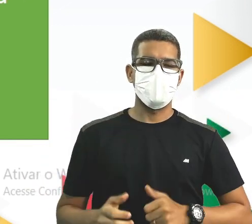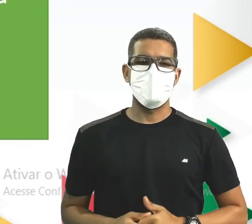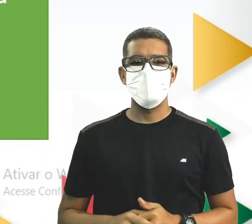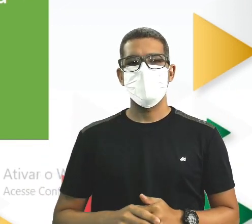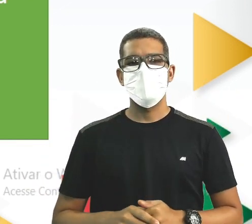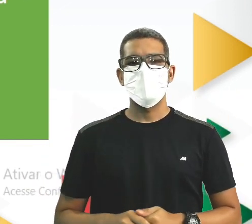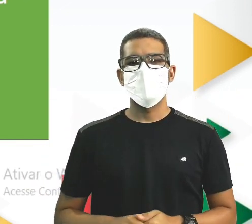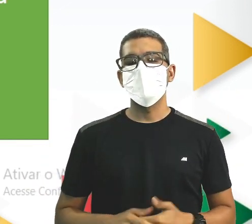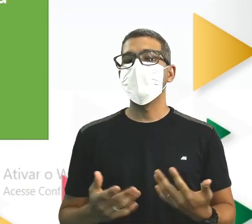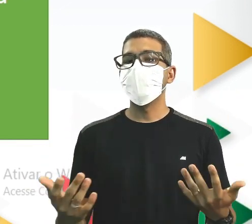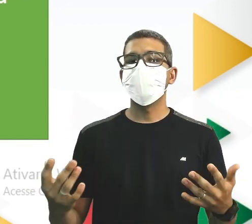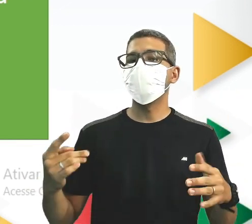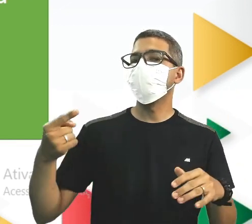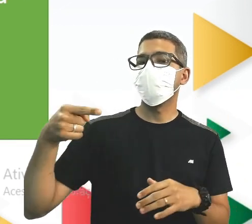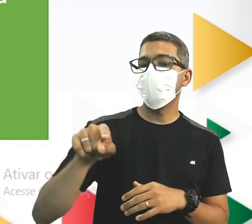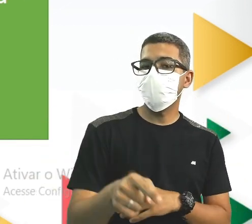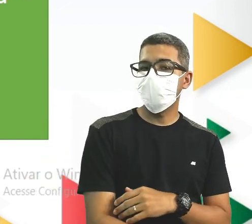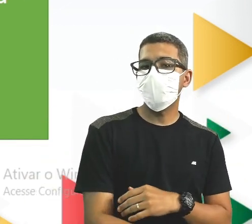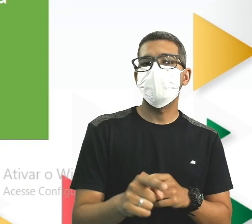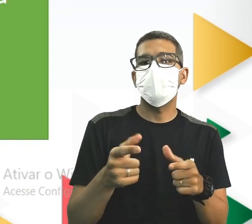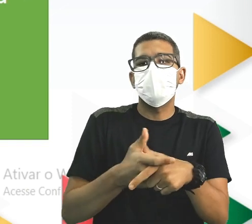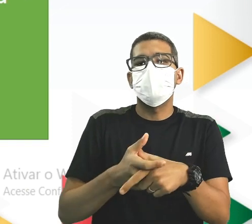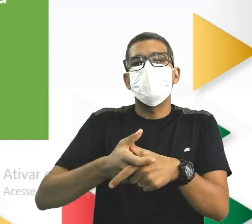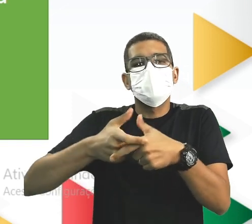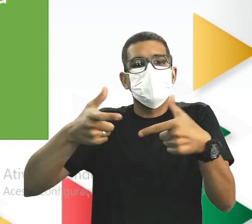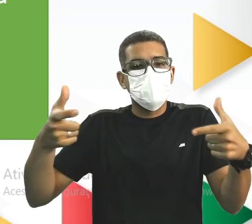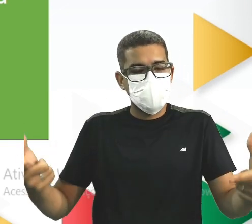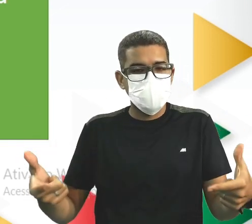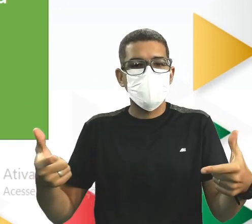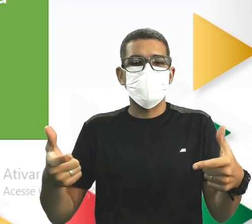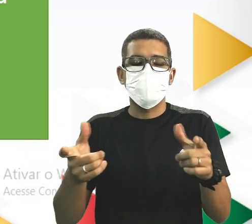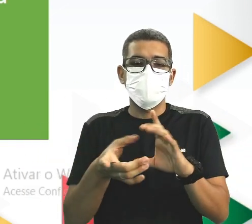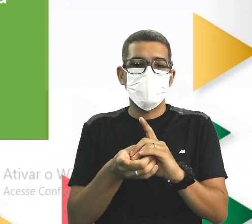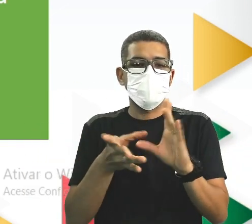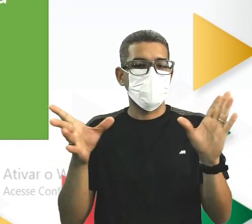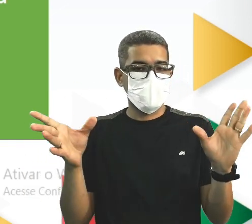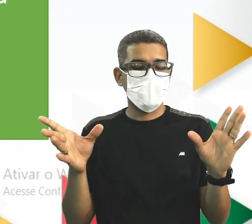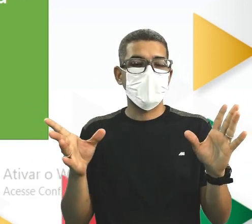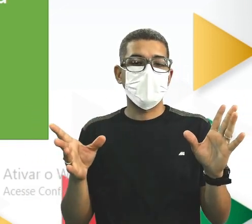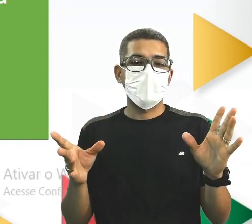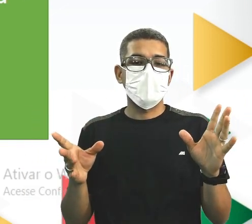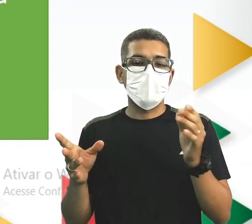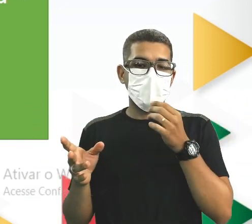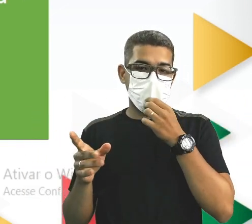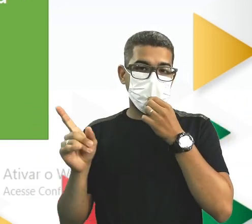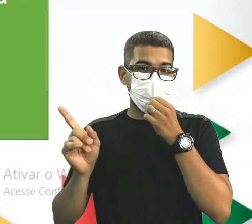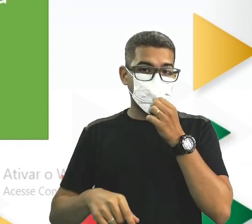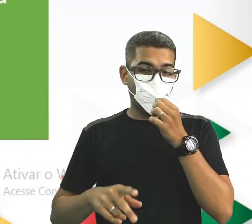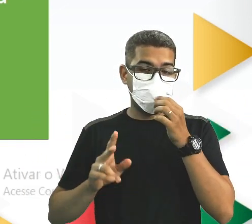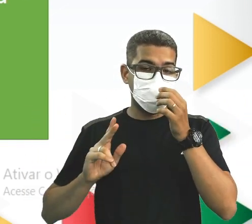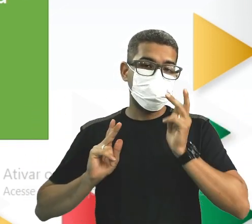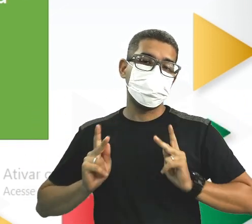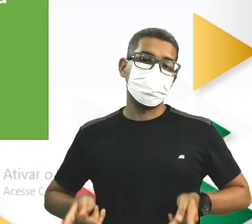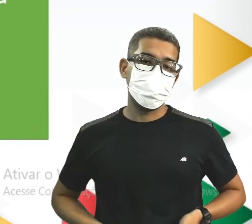esse aprofundamento, a expansão da democracia, que é o povo no poder, a gente vai